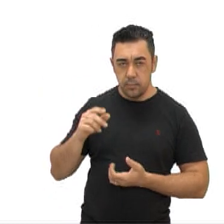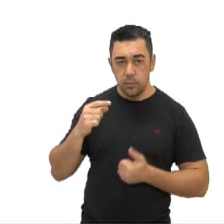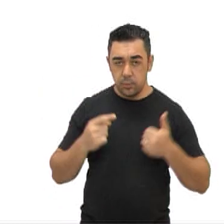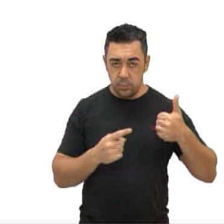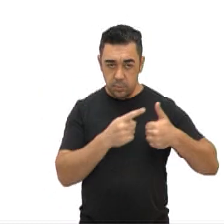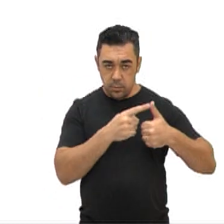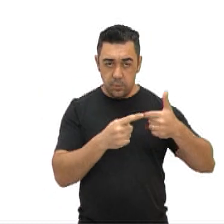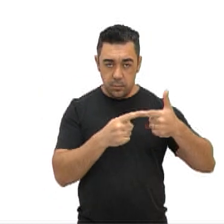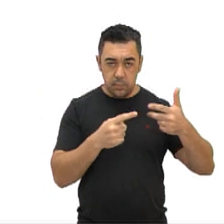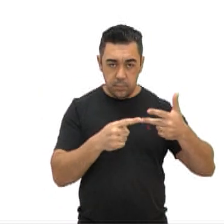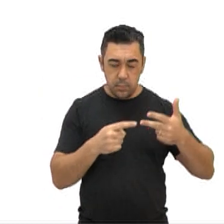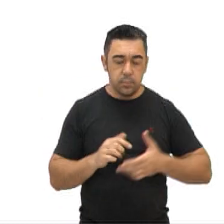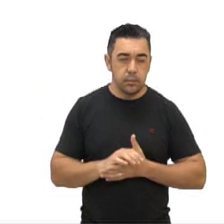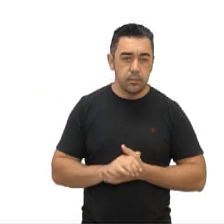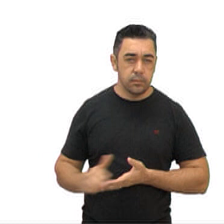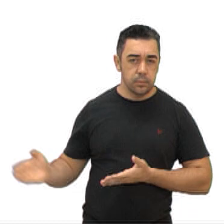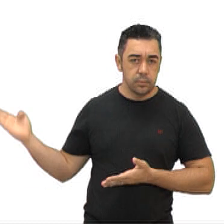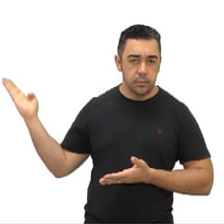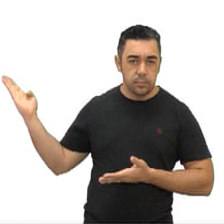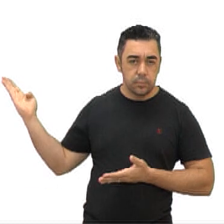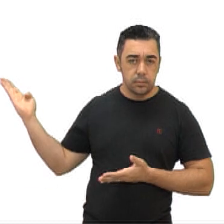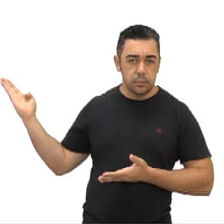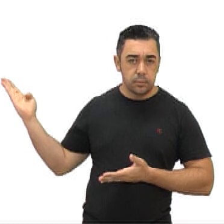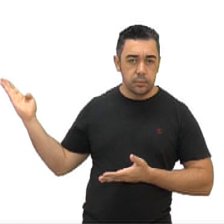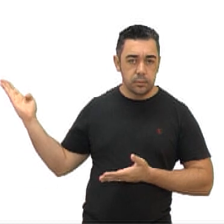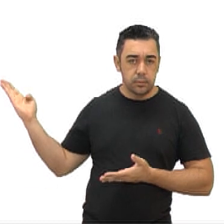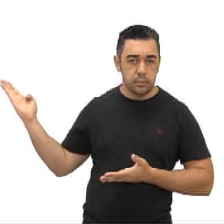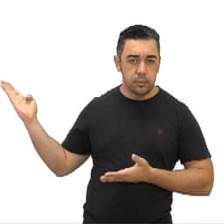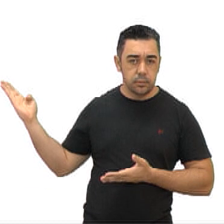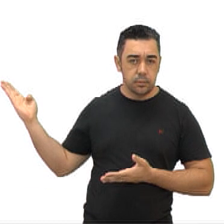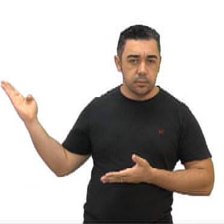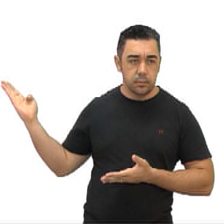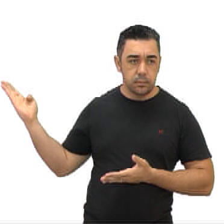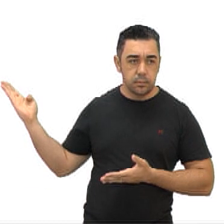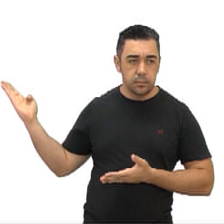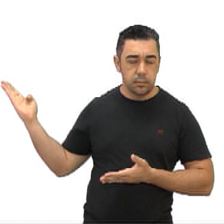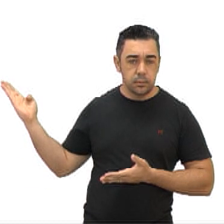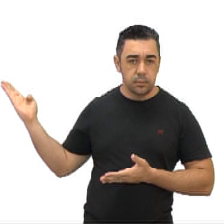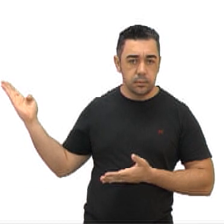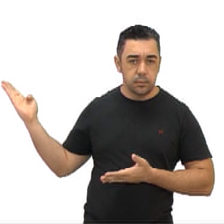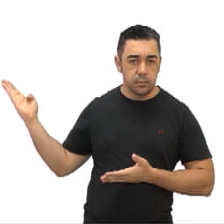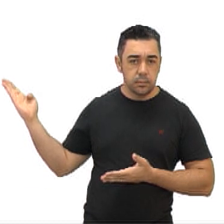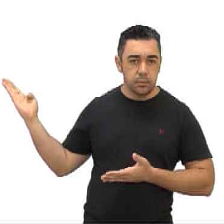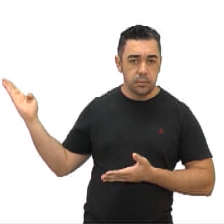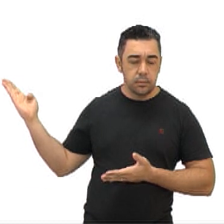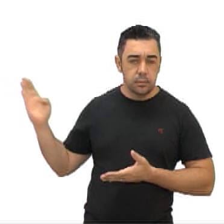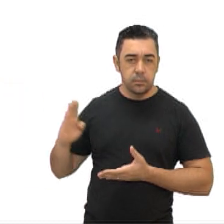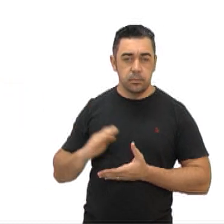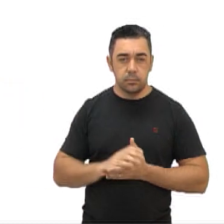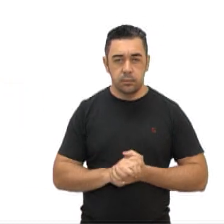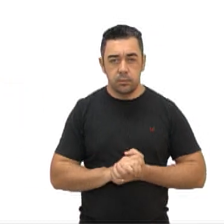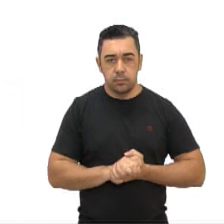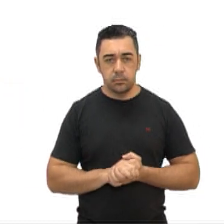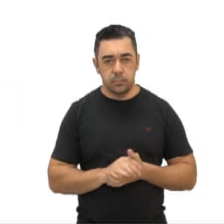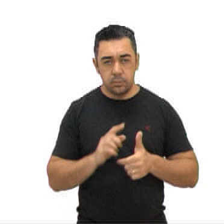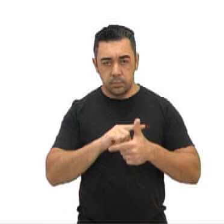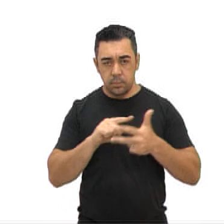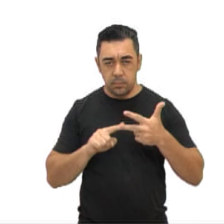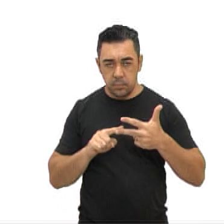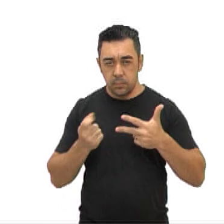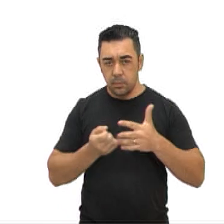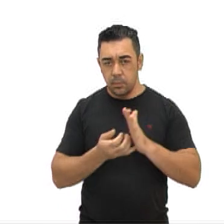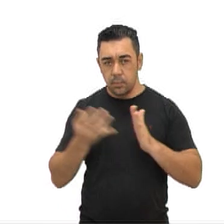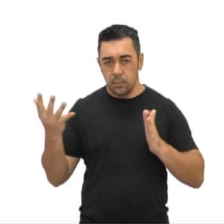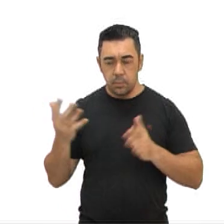tu contestas, ele, ella ou usted contesta, nós outros contestamos, vosotros